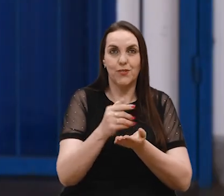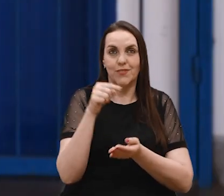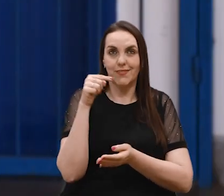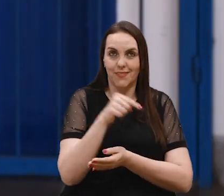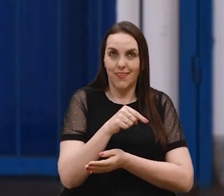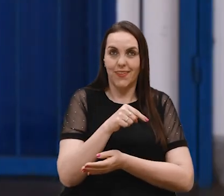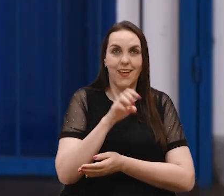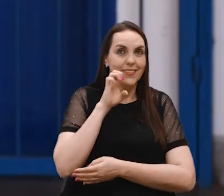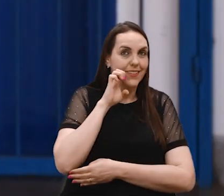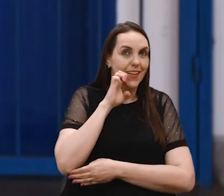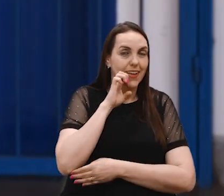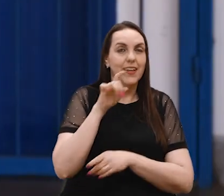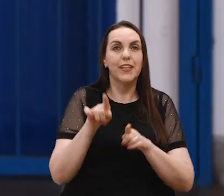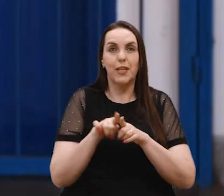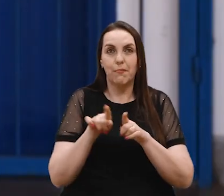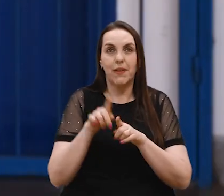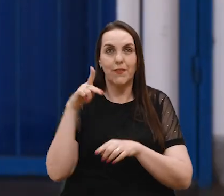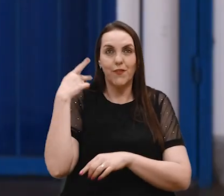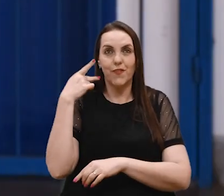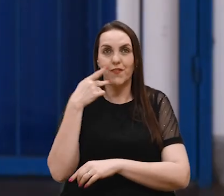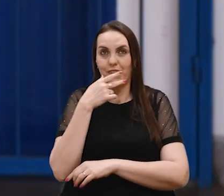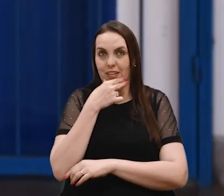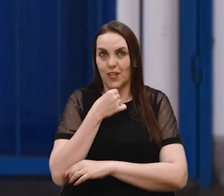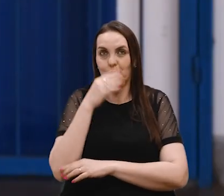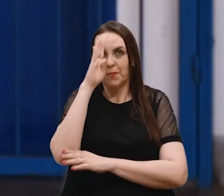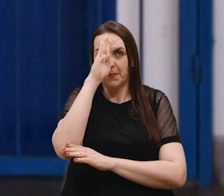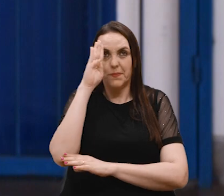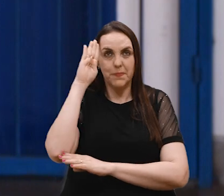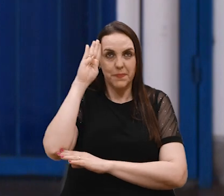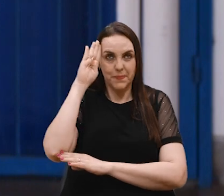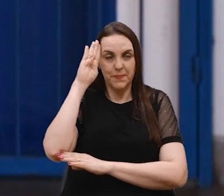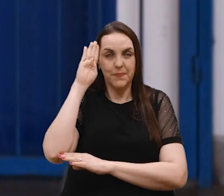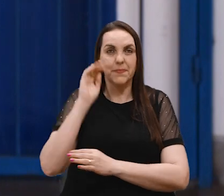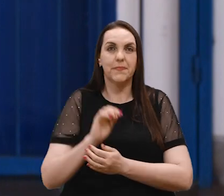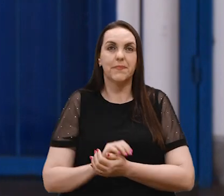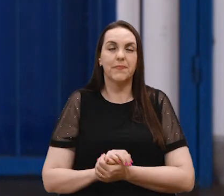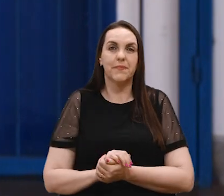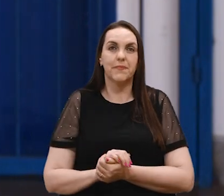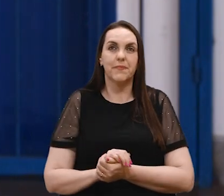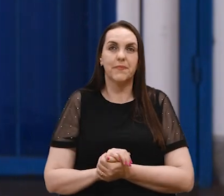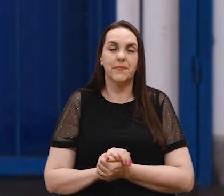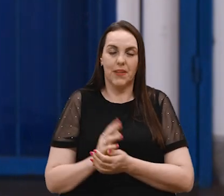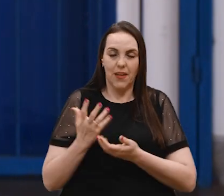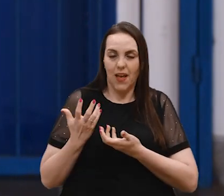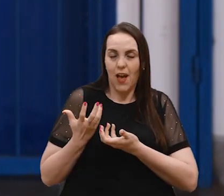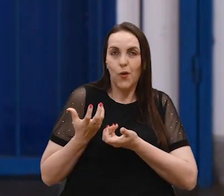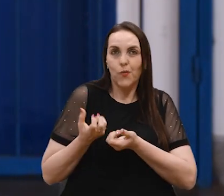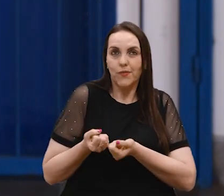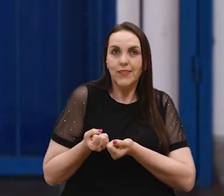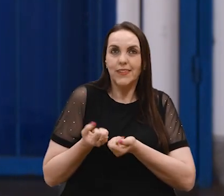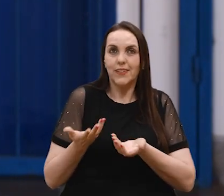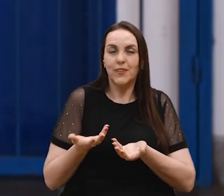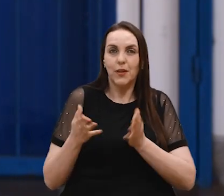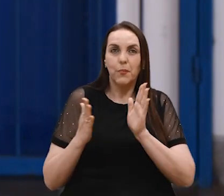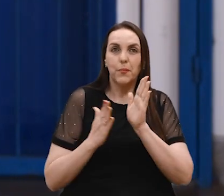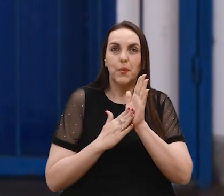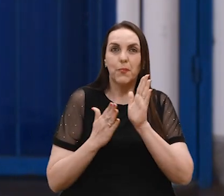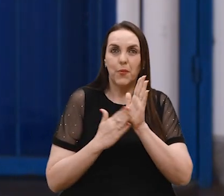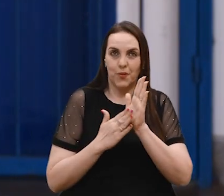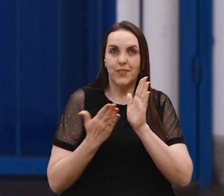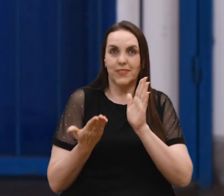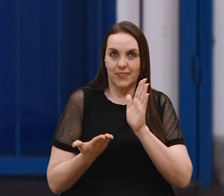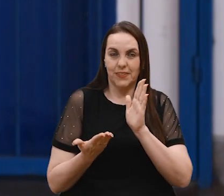dela e a partir do vereador Adriano Bressan, que abarcaram, então, uma